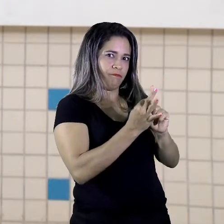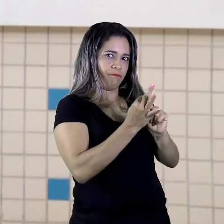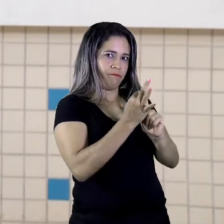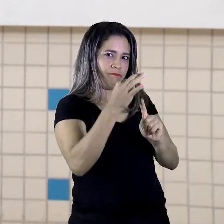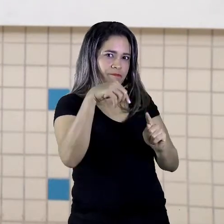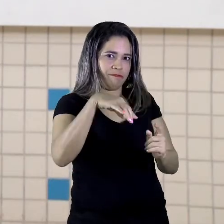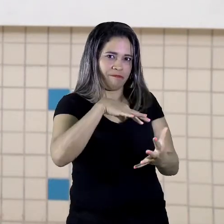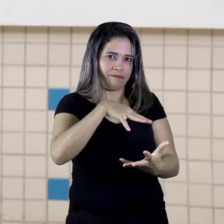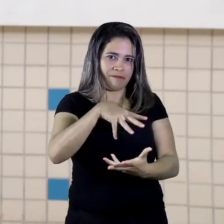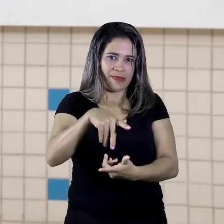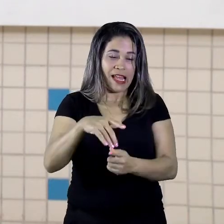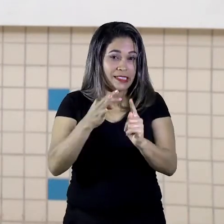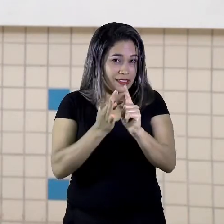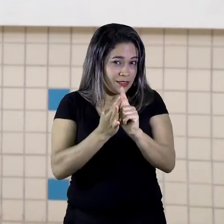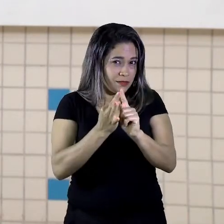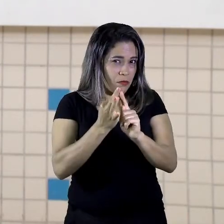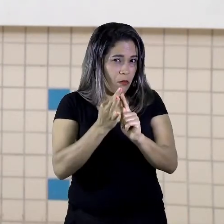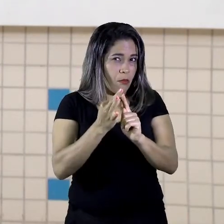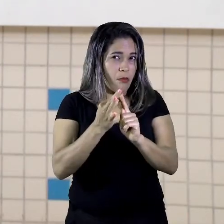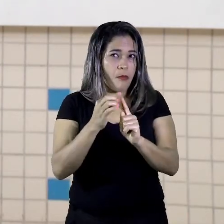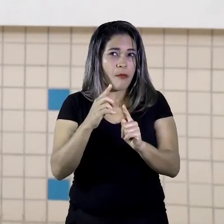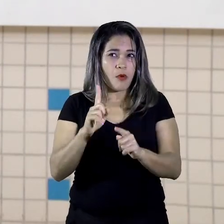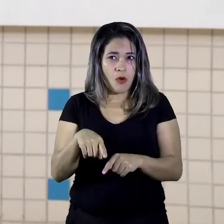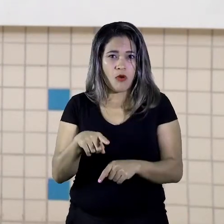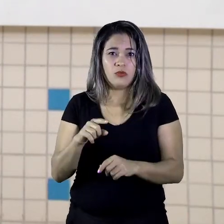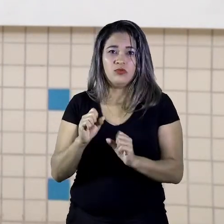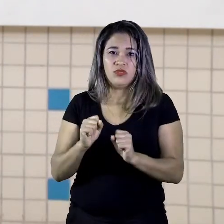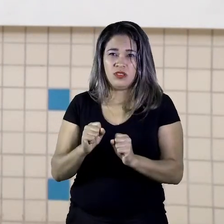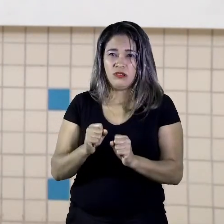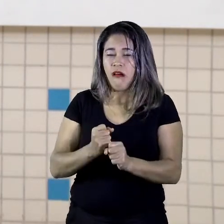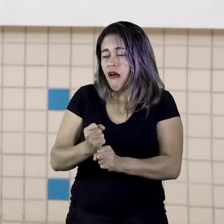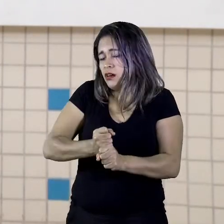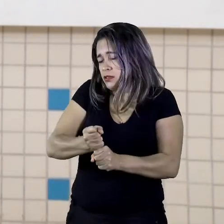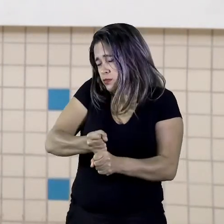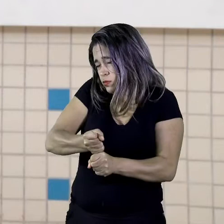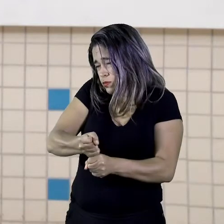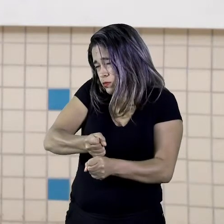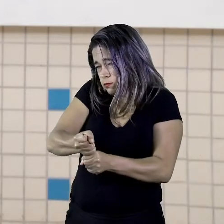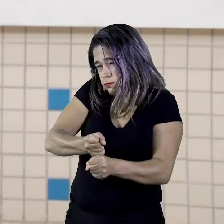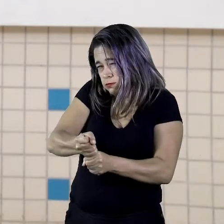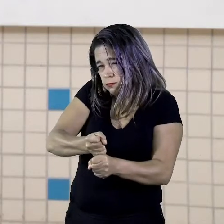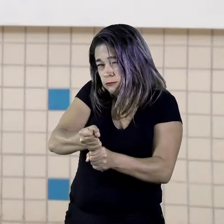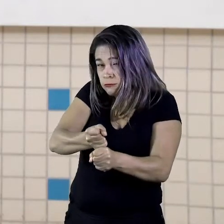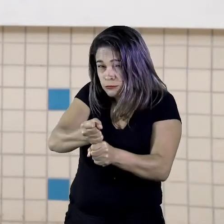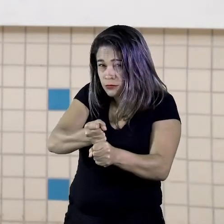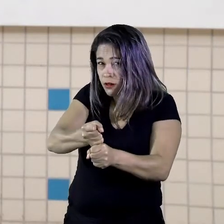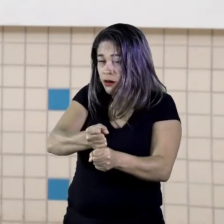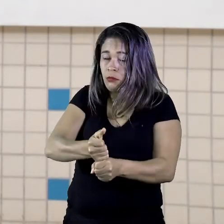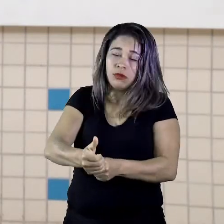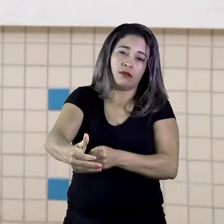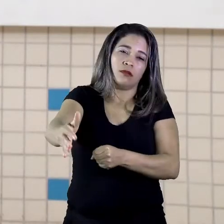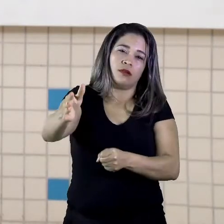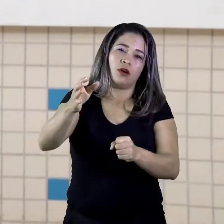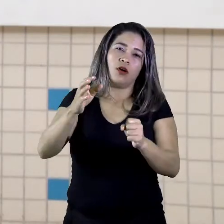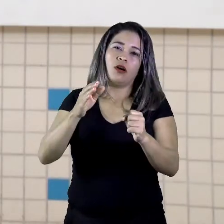pode levar milhares de anos até chegar a um pico e depois de